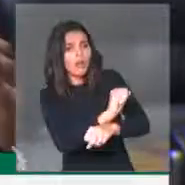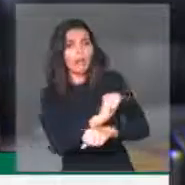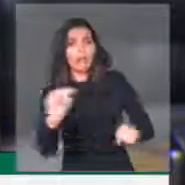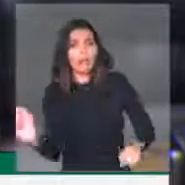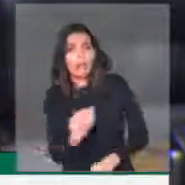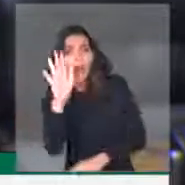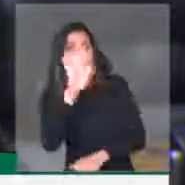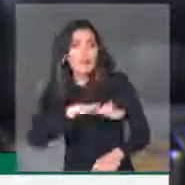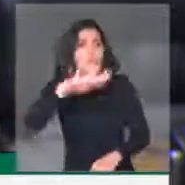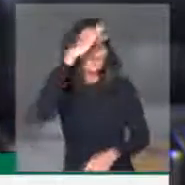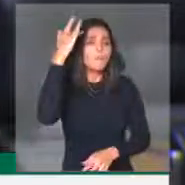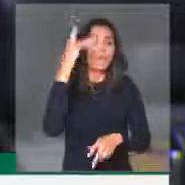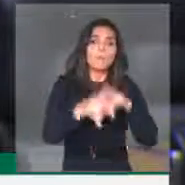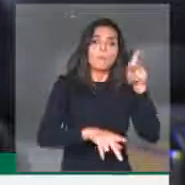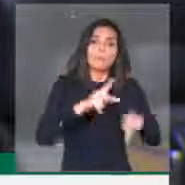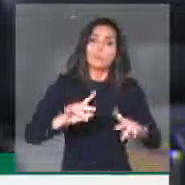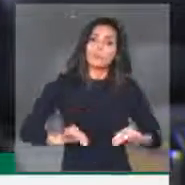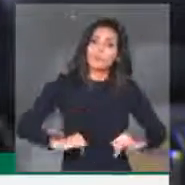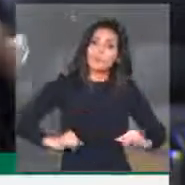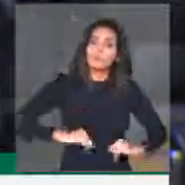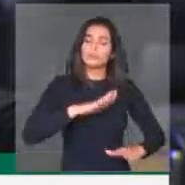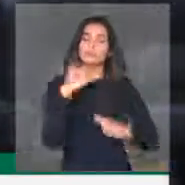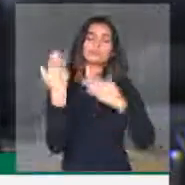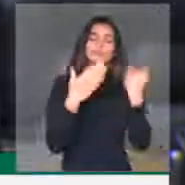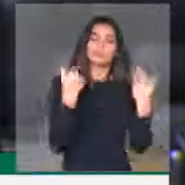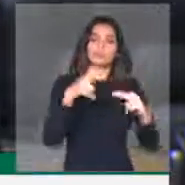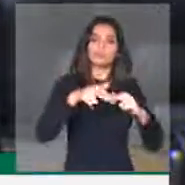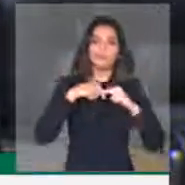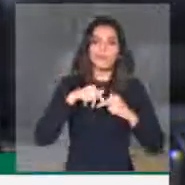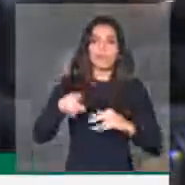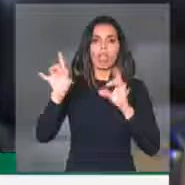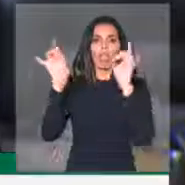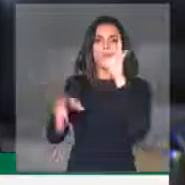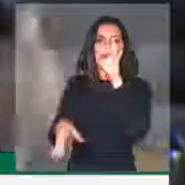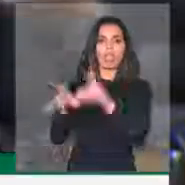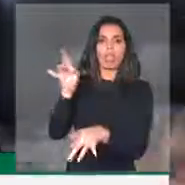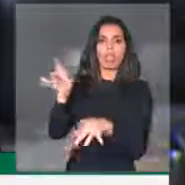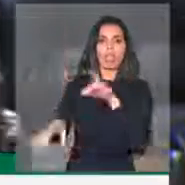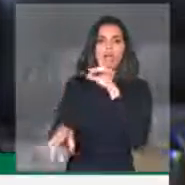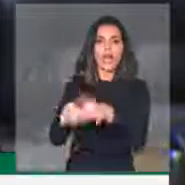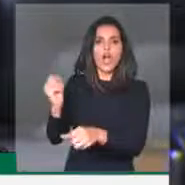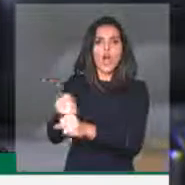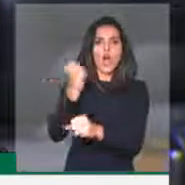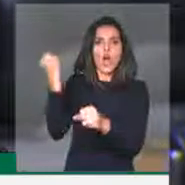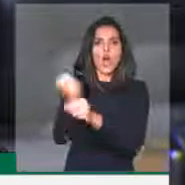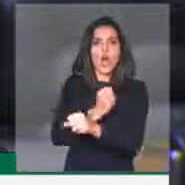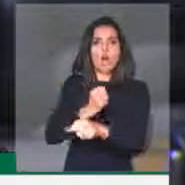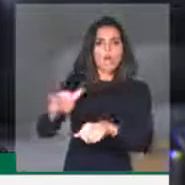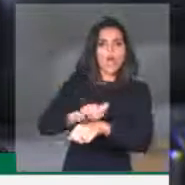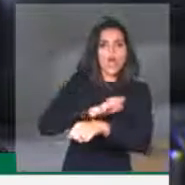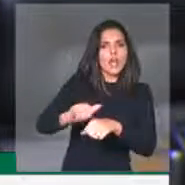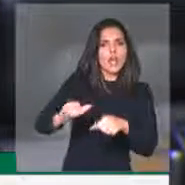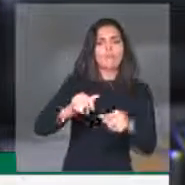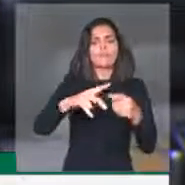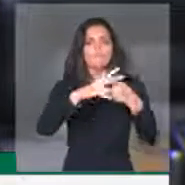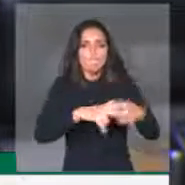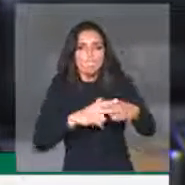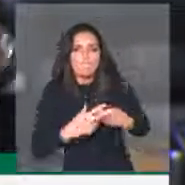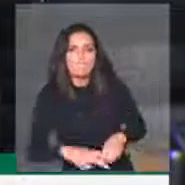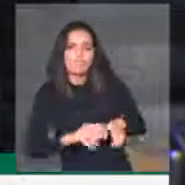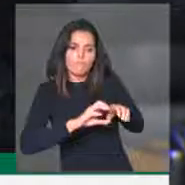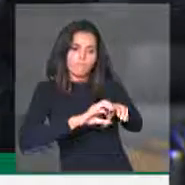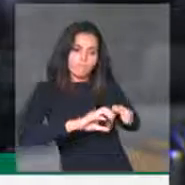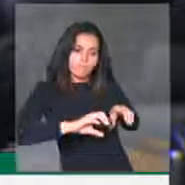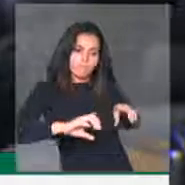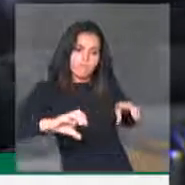sofrendo e morrendo por conta do abandono tanto das obras quanto da manutenção do sistema de drenagem de